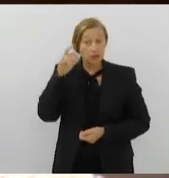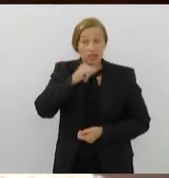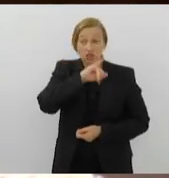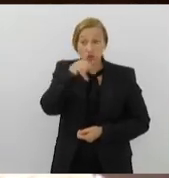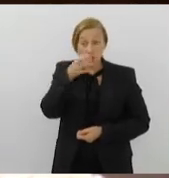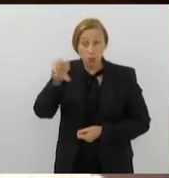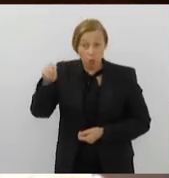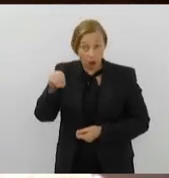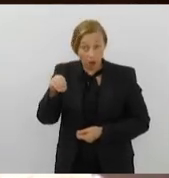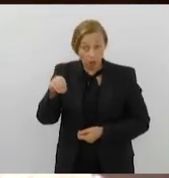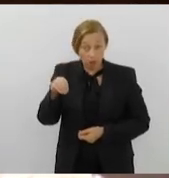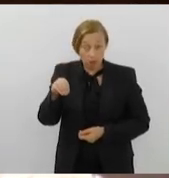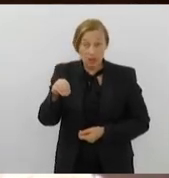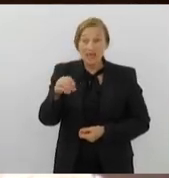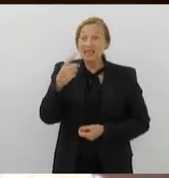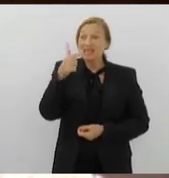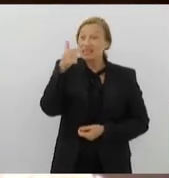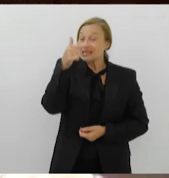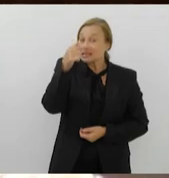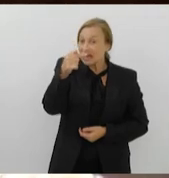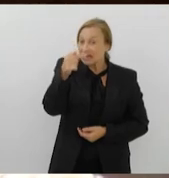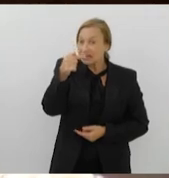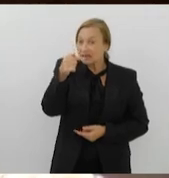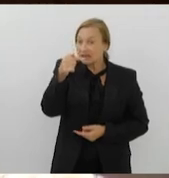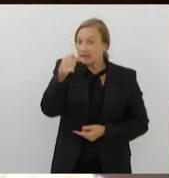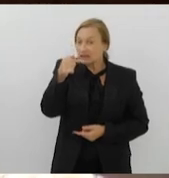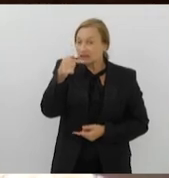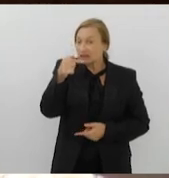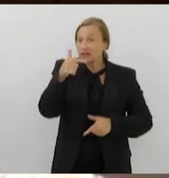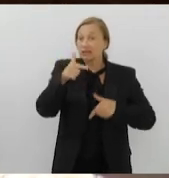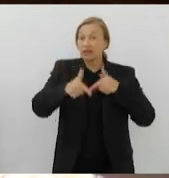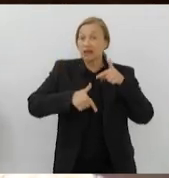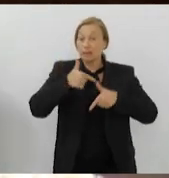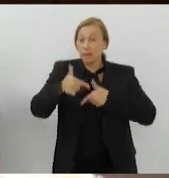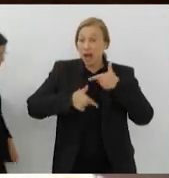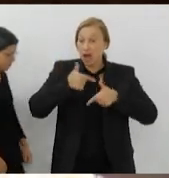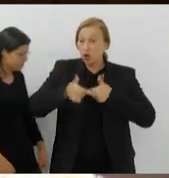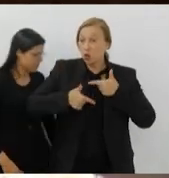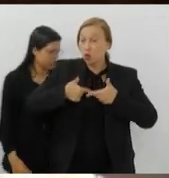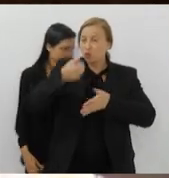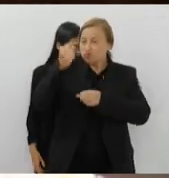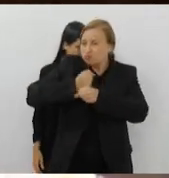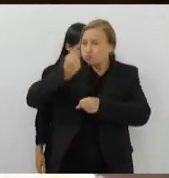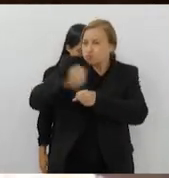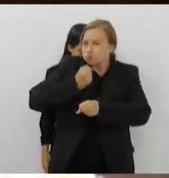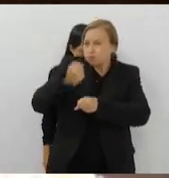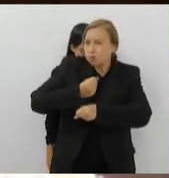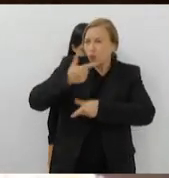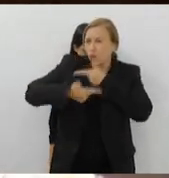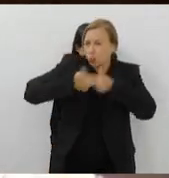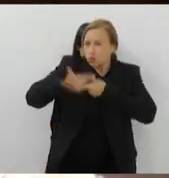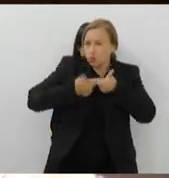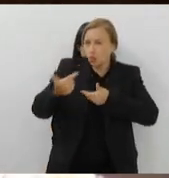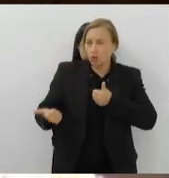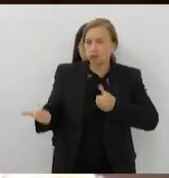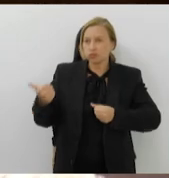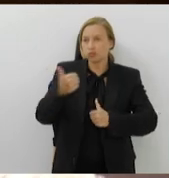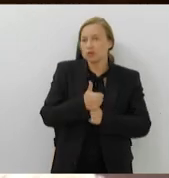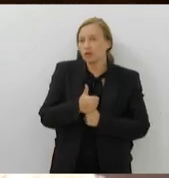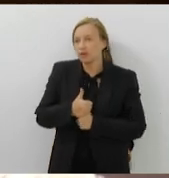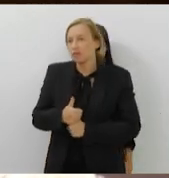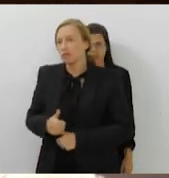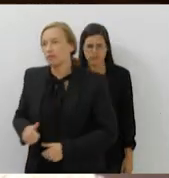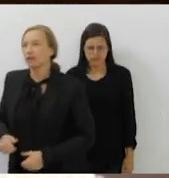Peixoto, que durante 7 mandatos lutou para que aquela obra pudesse chegar ao ponto que